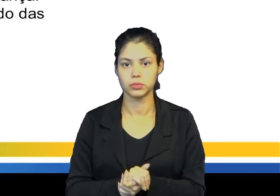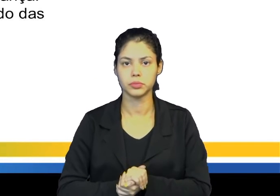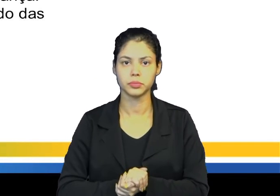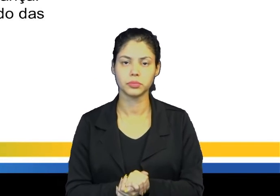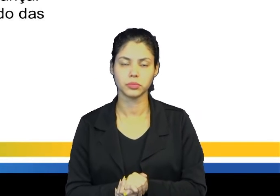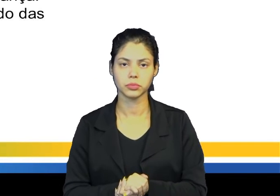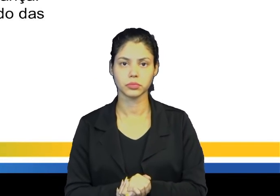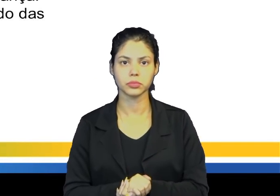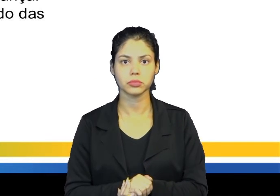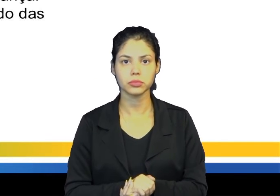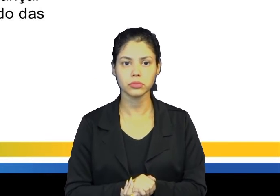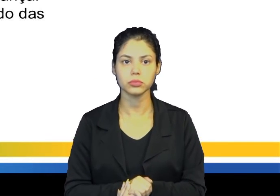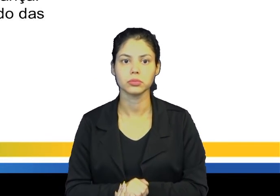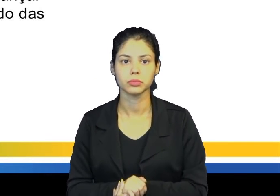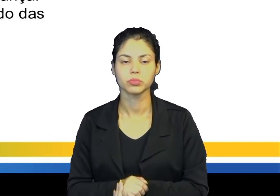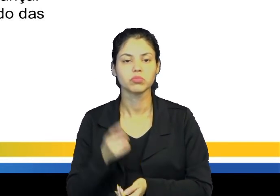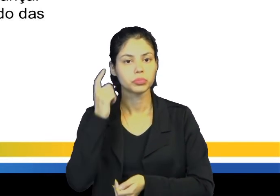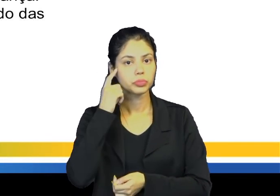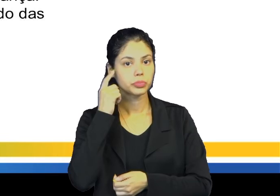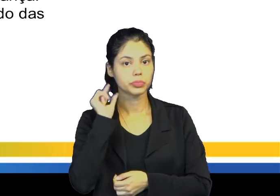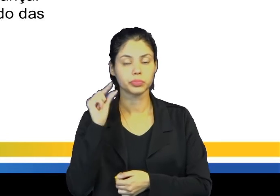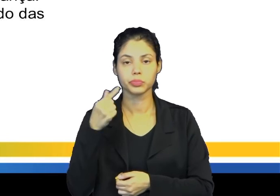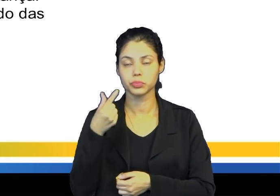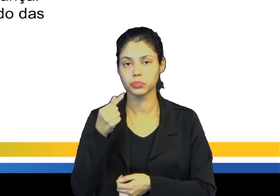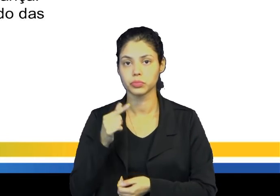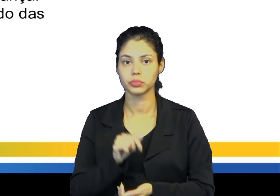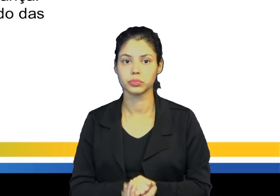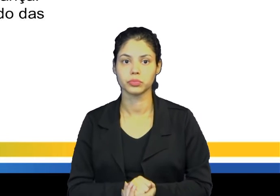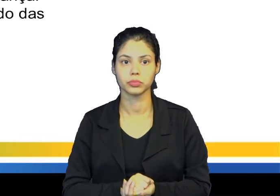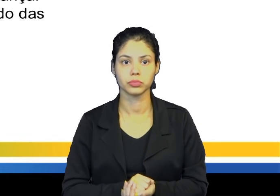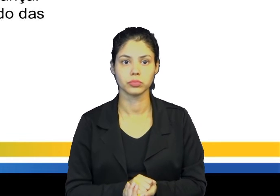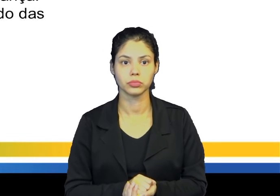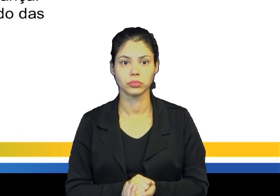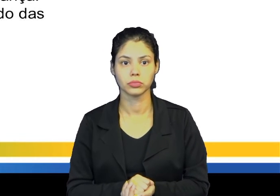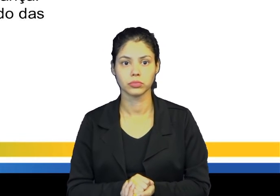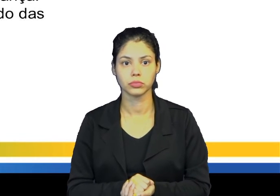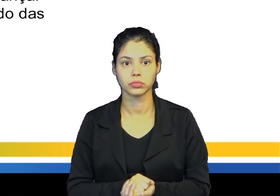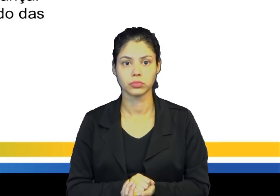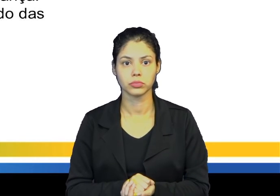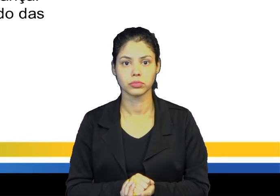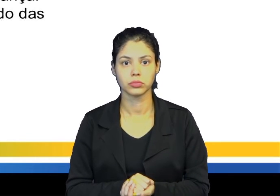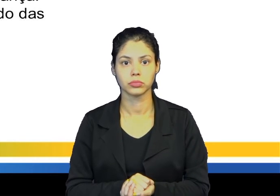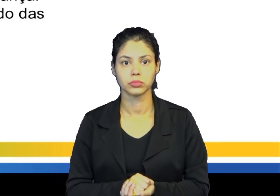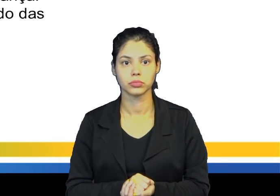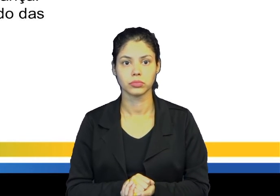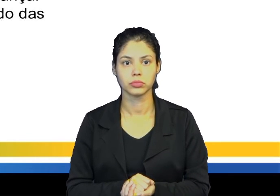acima. Vamos lá, pensando um pouco na resposta.